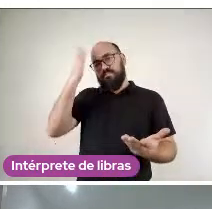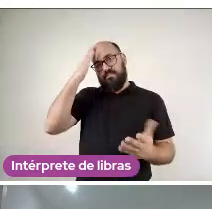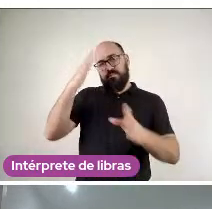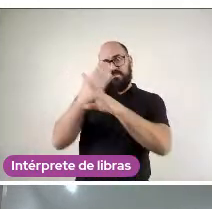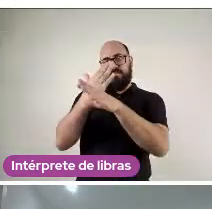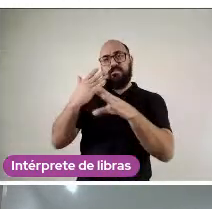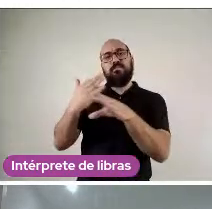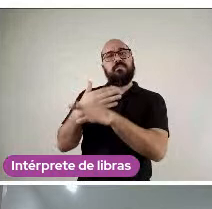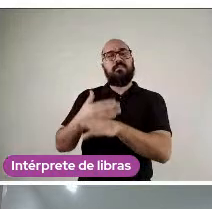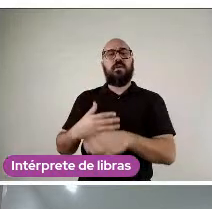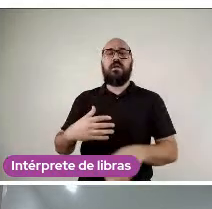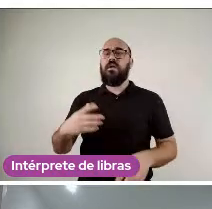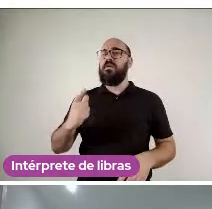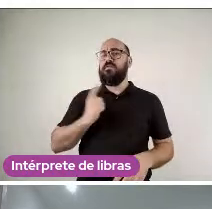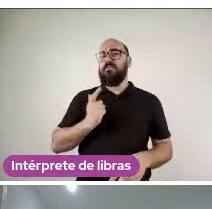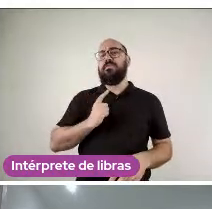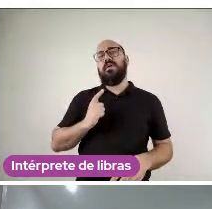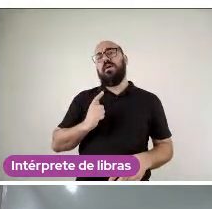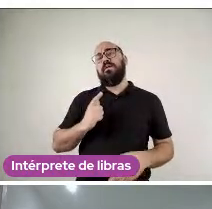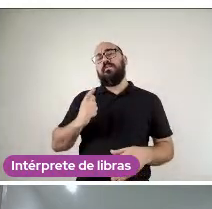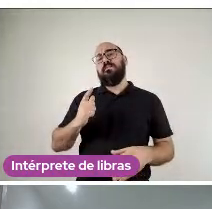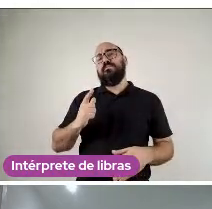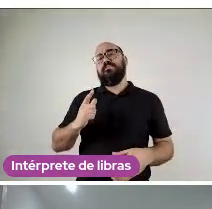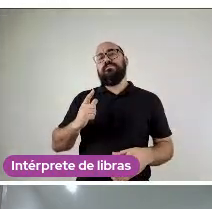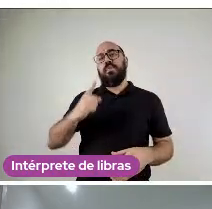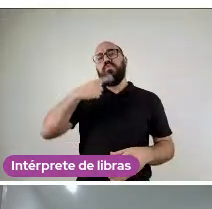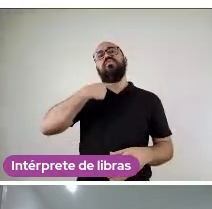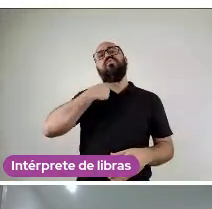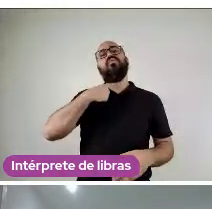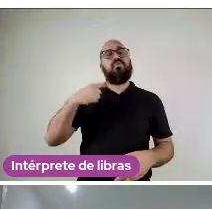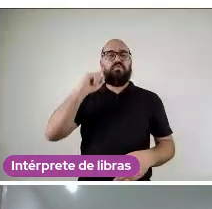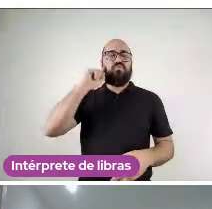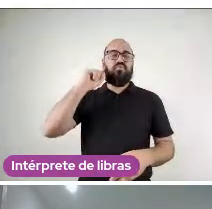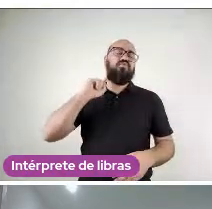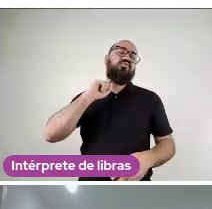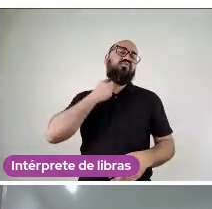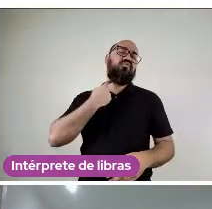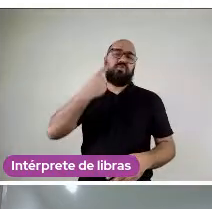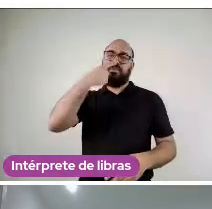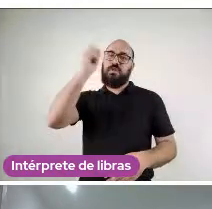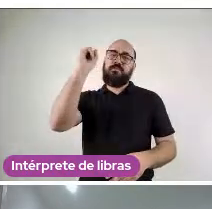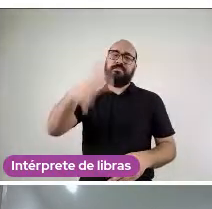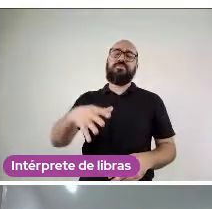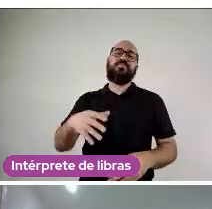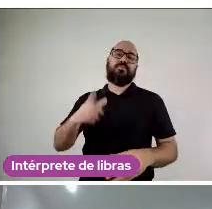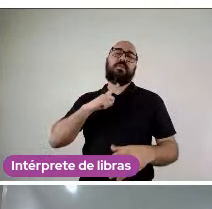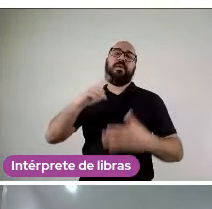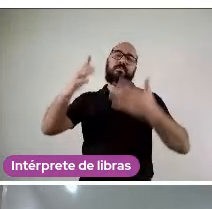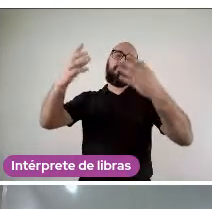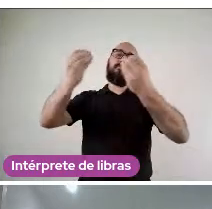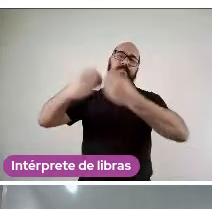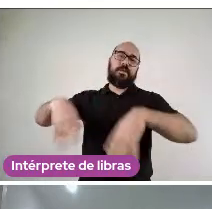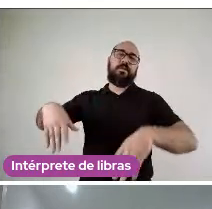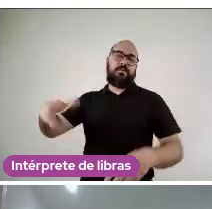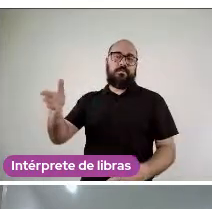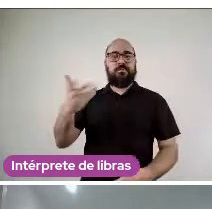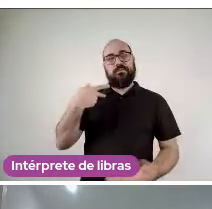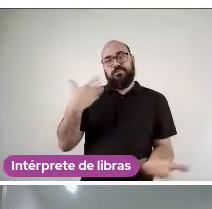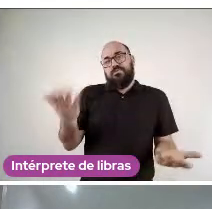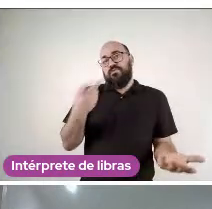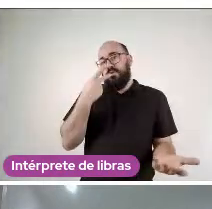está sujeito à degradação desse ambiente, como mostrou a primeira avaliação global, o Glauco já comentou aqui com a gente,